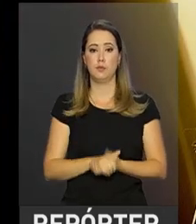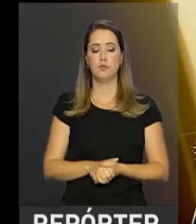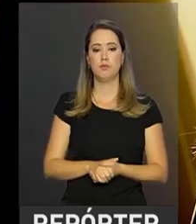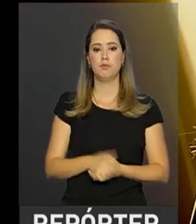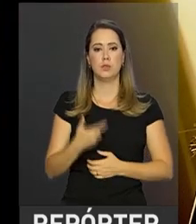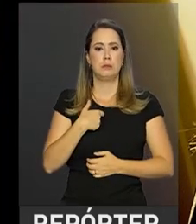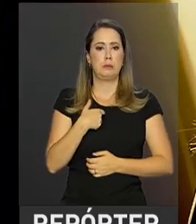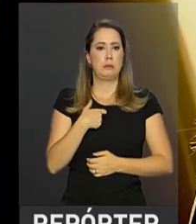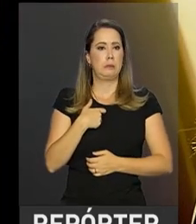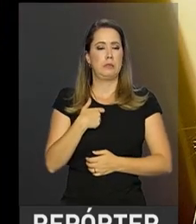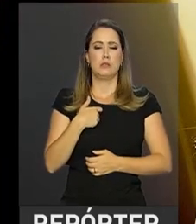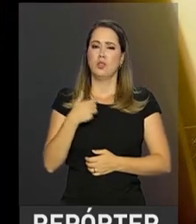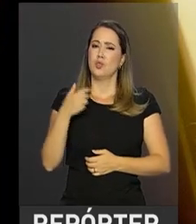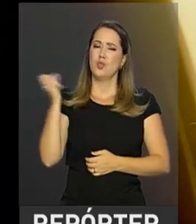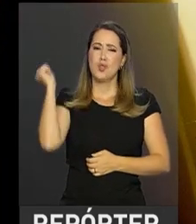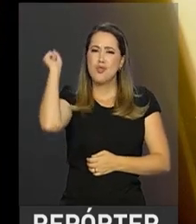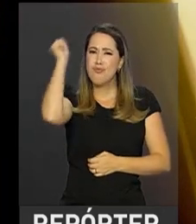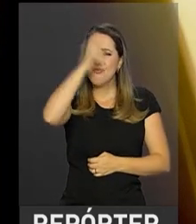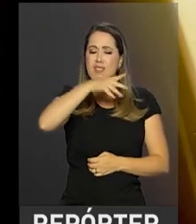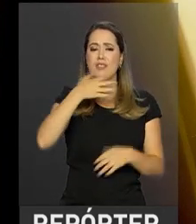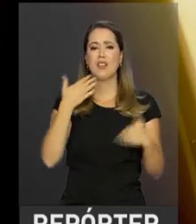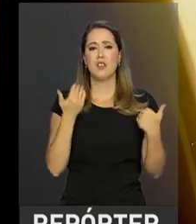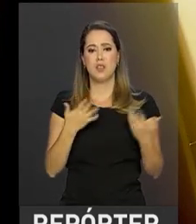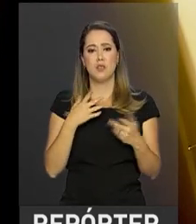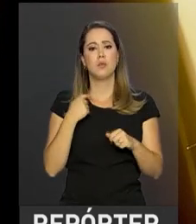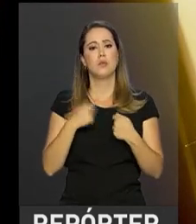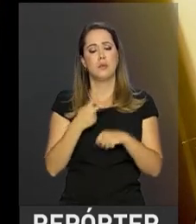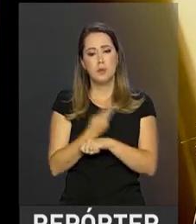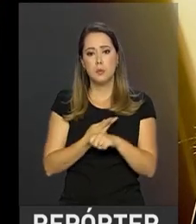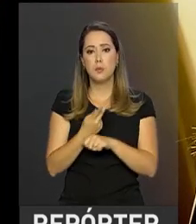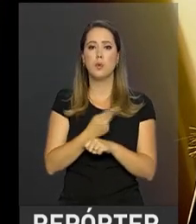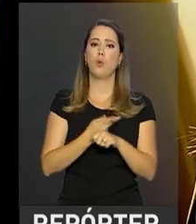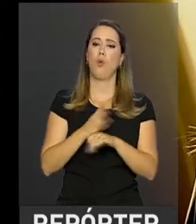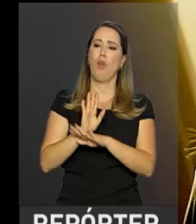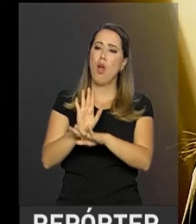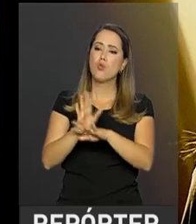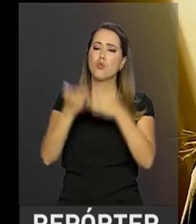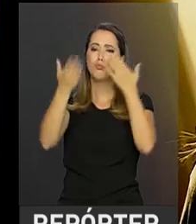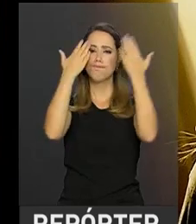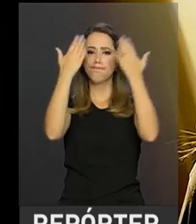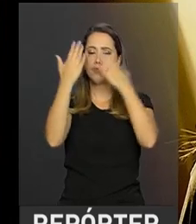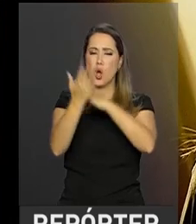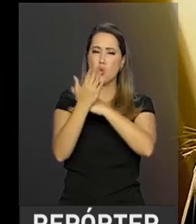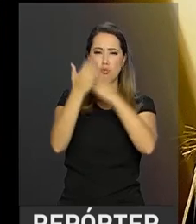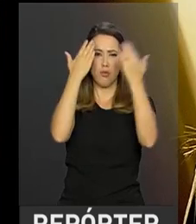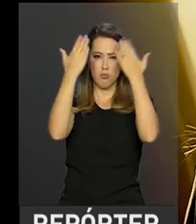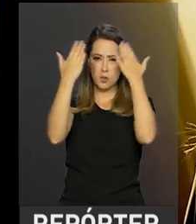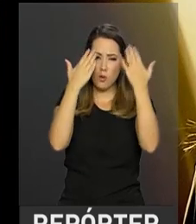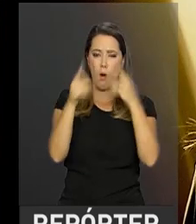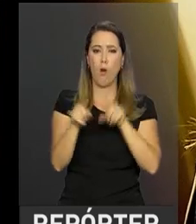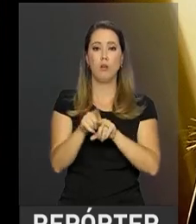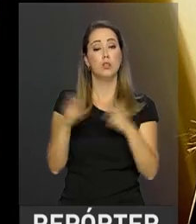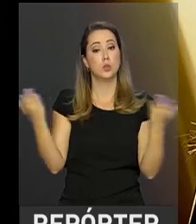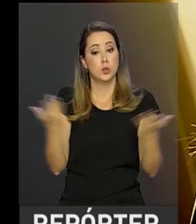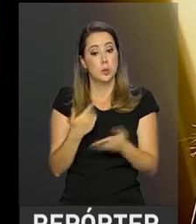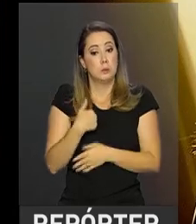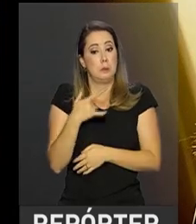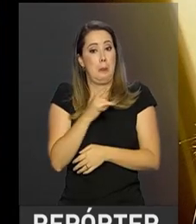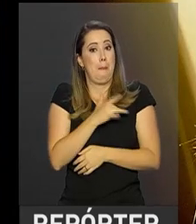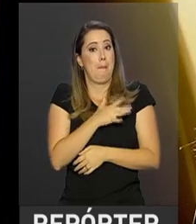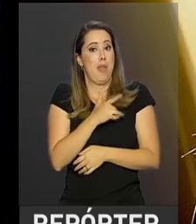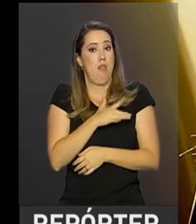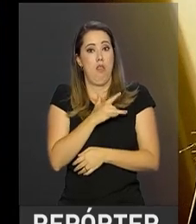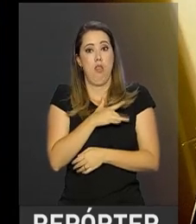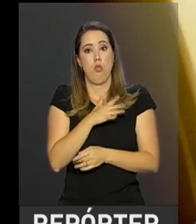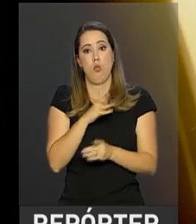totalmente traumatizada, né? Então eu tive que procurar realmente ajuda psicológica e até hoje eu ainda tenho muito receio com quem